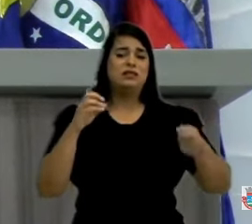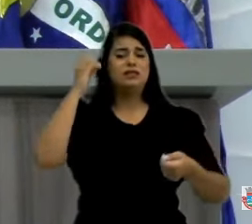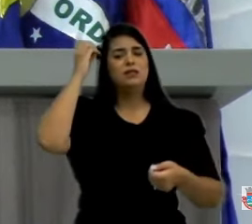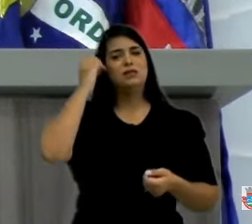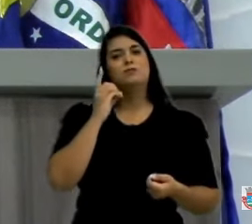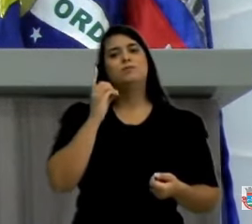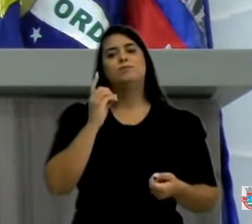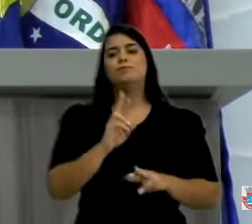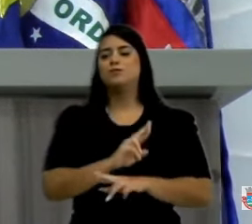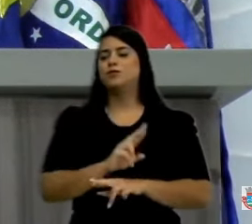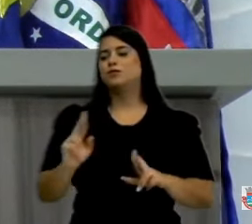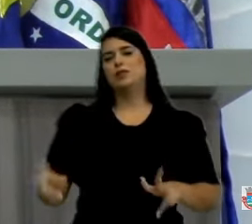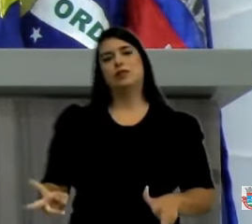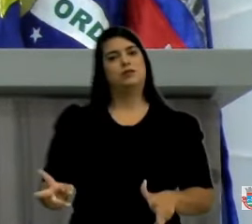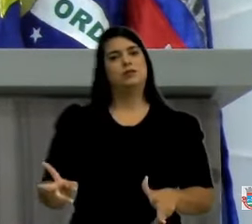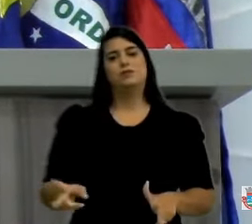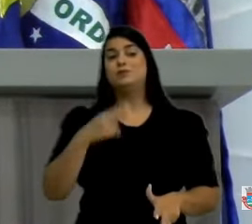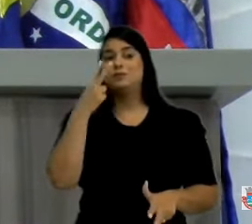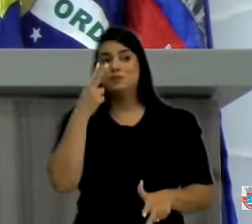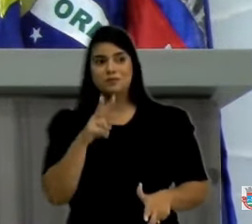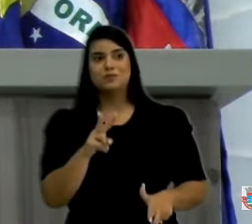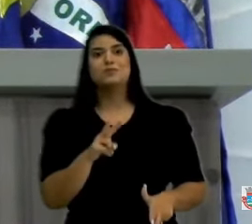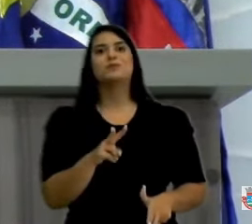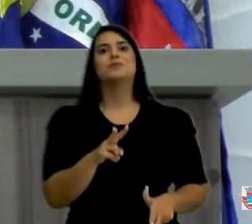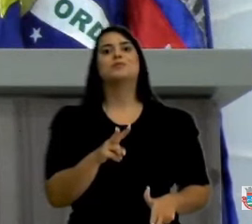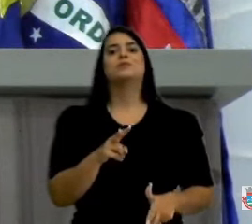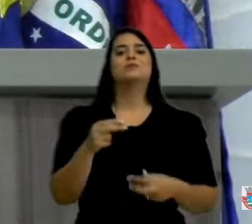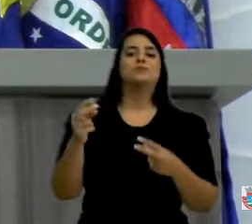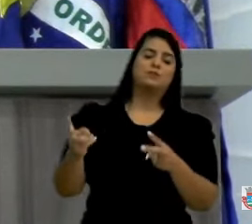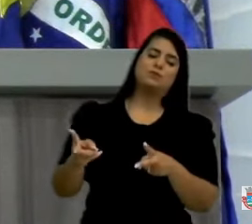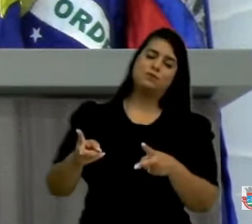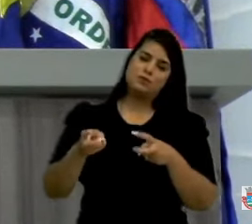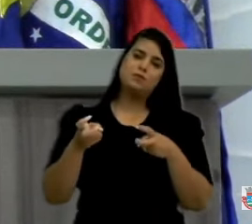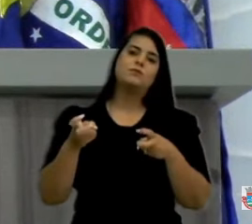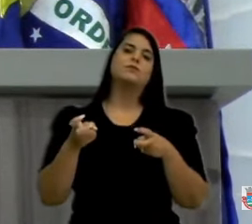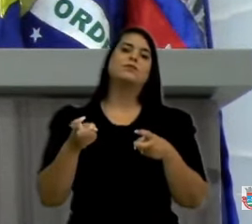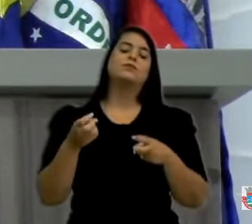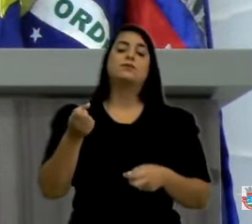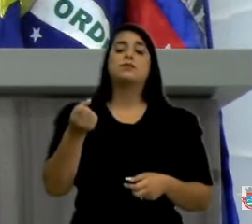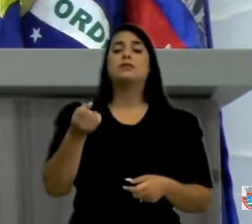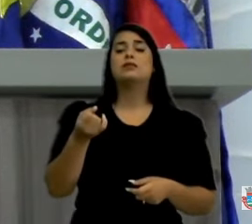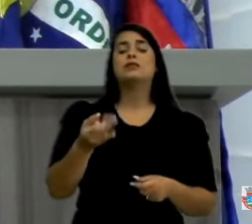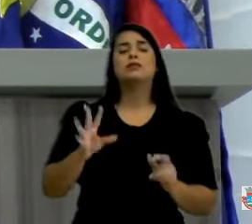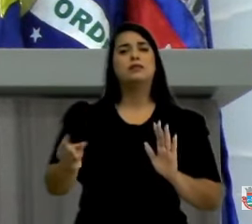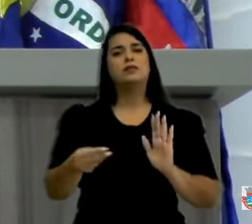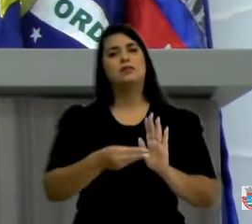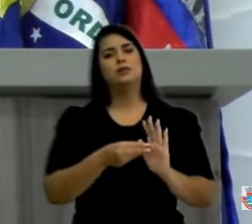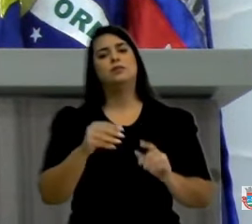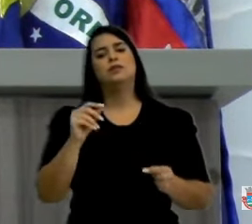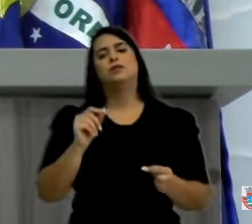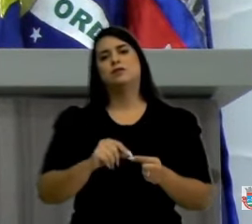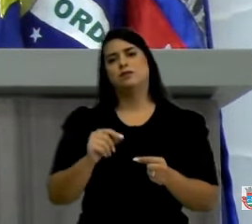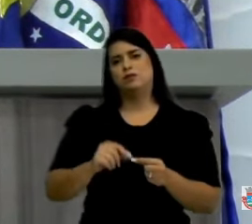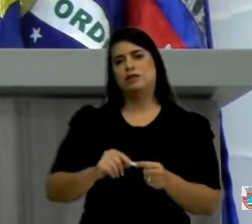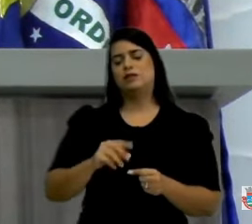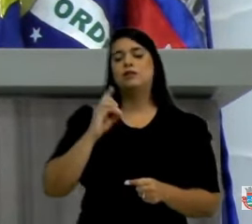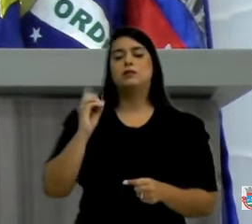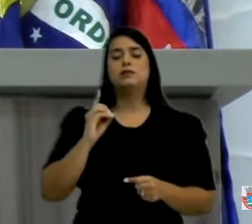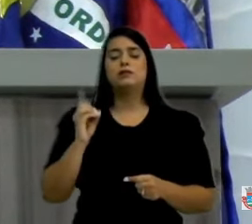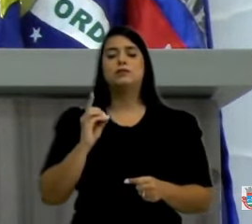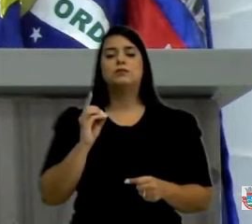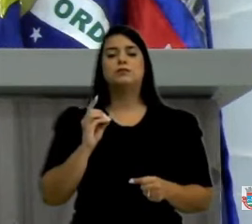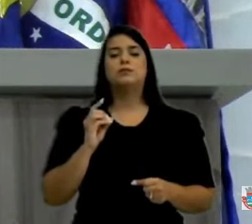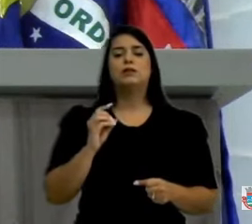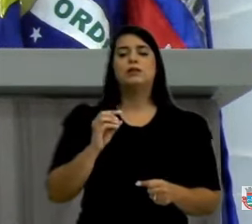ações. A gente vê isso, a gente acompanha e vê quantas emendas estão sendo feitas com o deputado Diogo Moraes